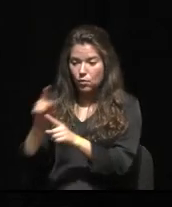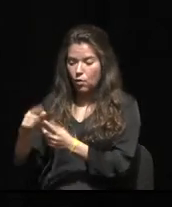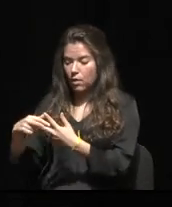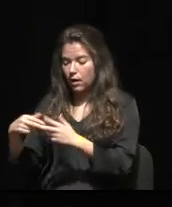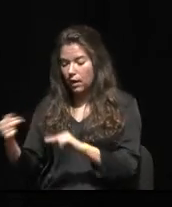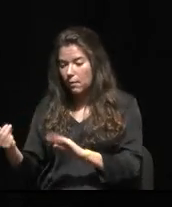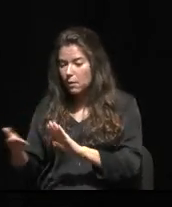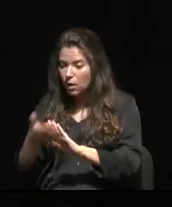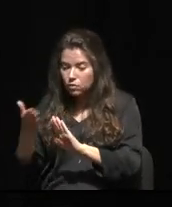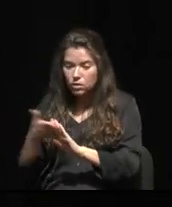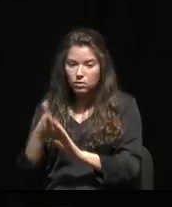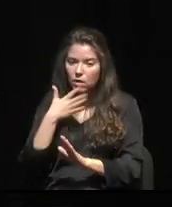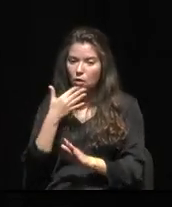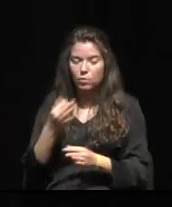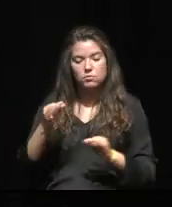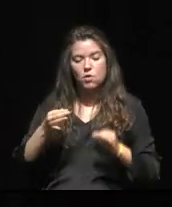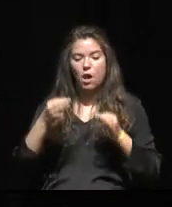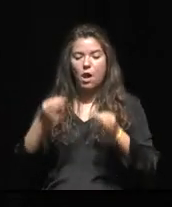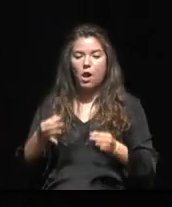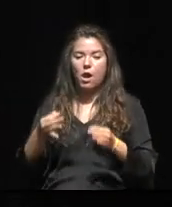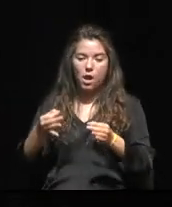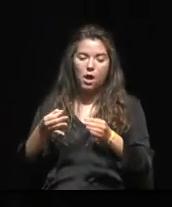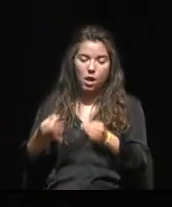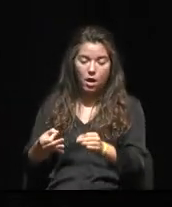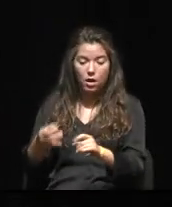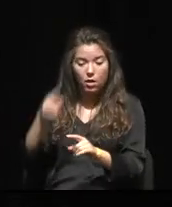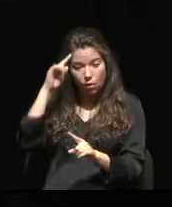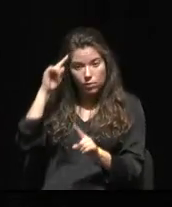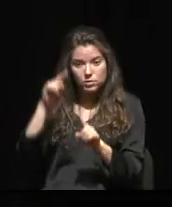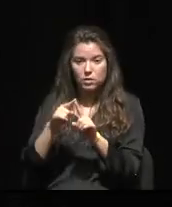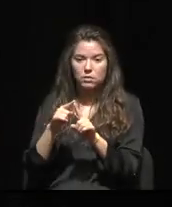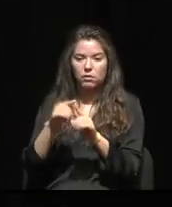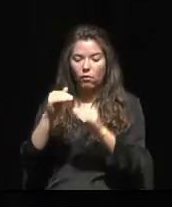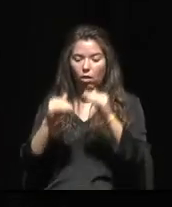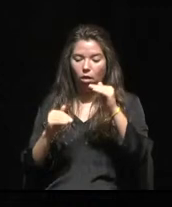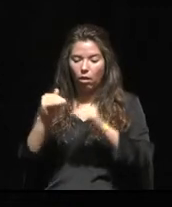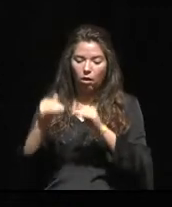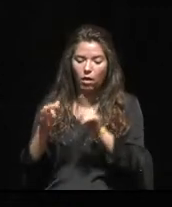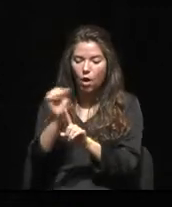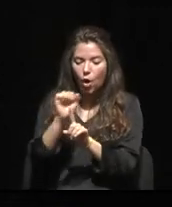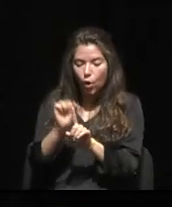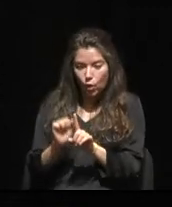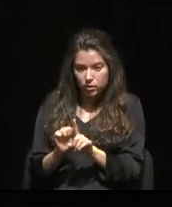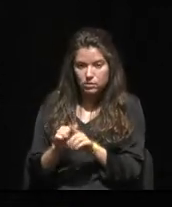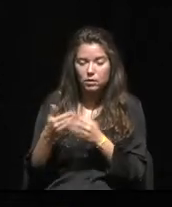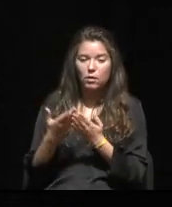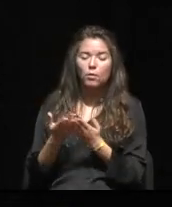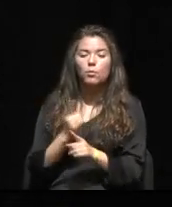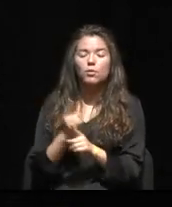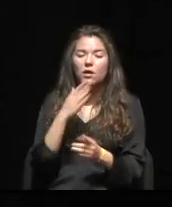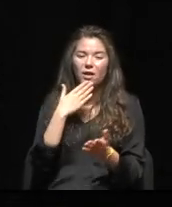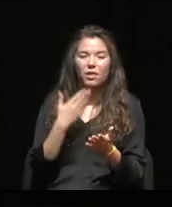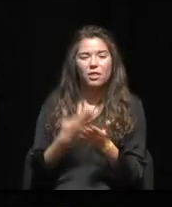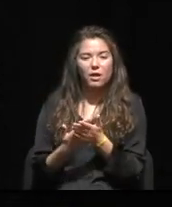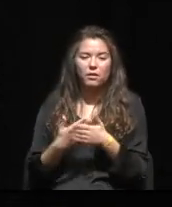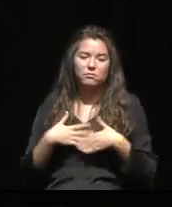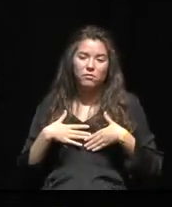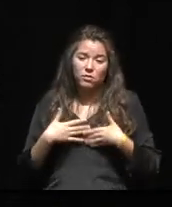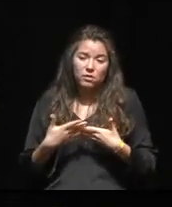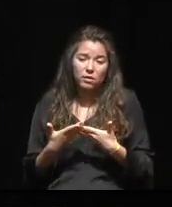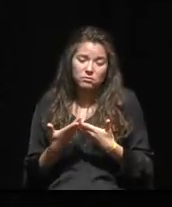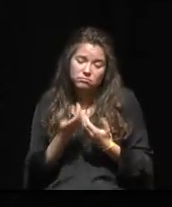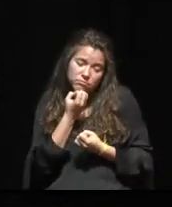urgente E inadiável que tomem medidas que corrijam estas assimetrias e injustiças que apenas contribuem para a desmotivação destes